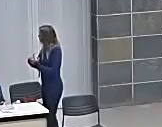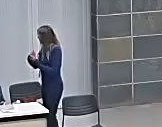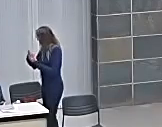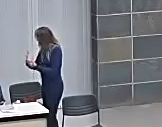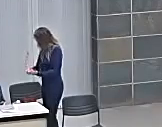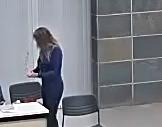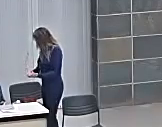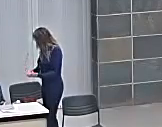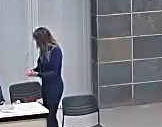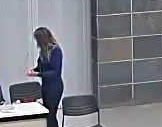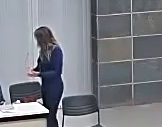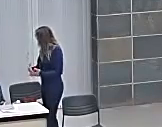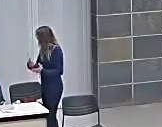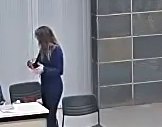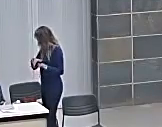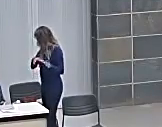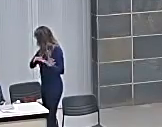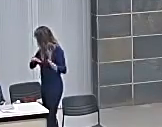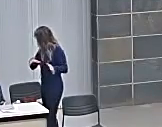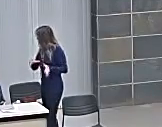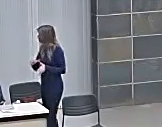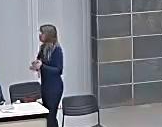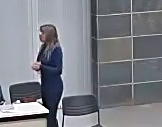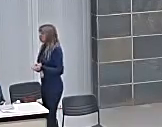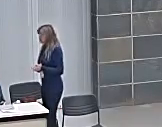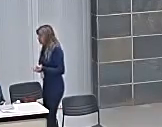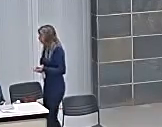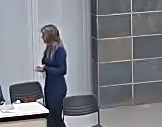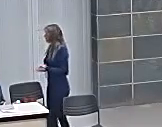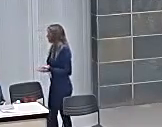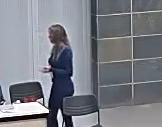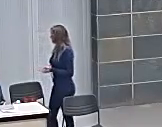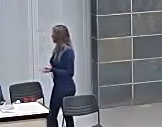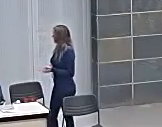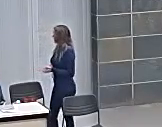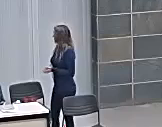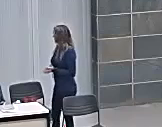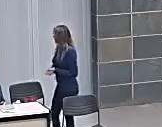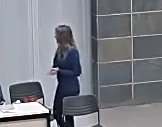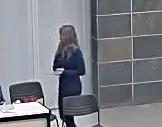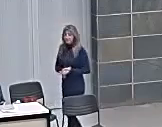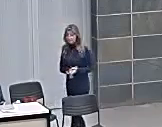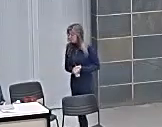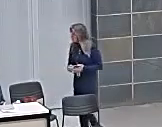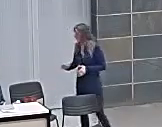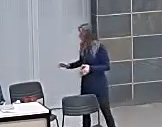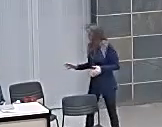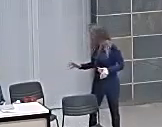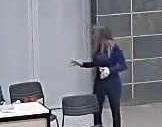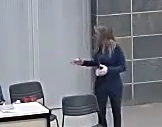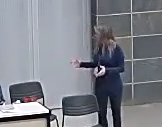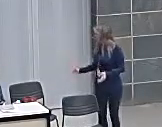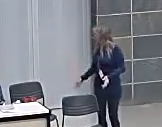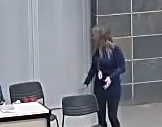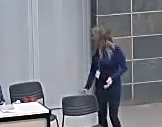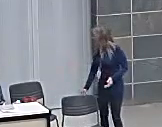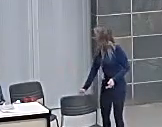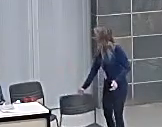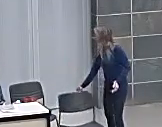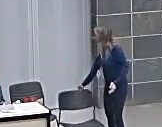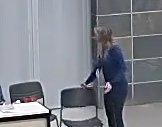cadeira descer do avião do que a própria viagem do do voo né então a gente a gente percebe nós começamos a perceber